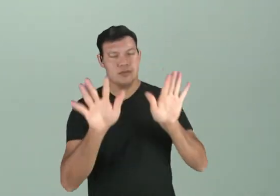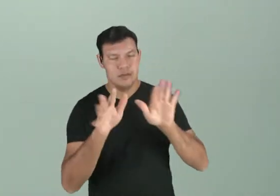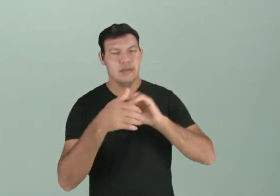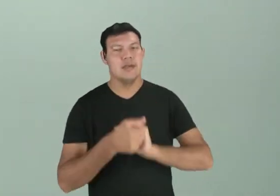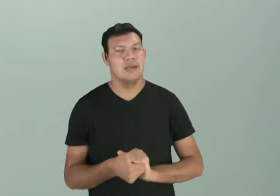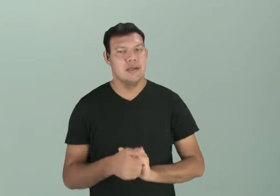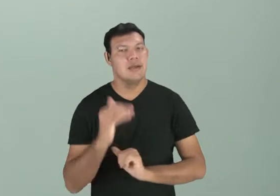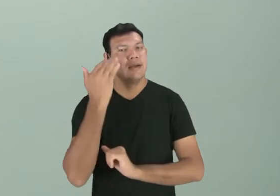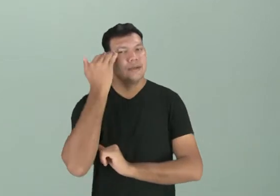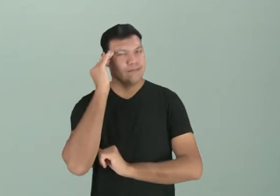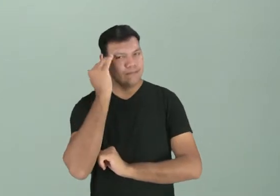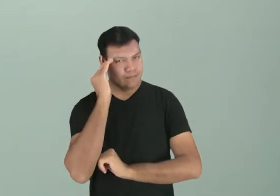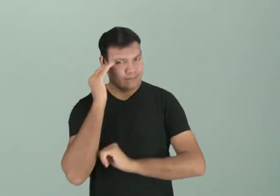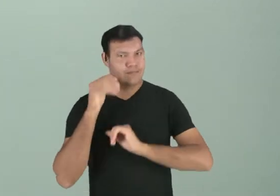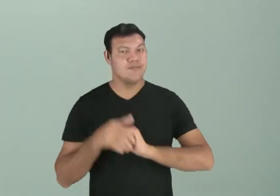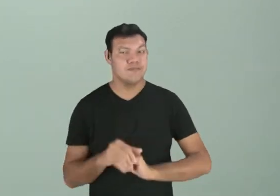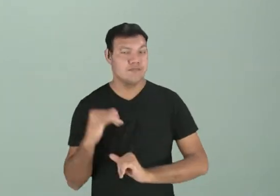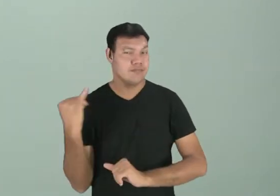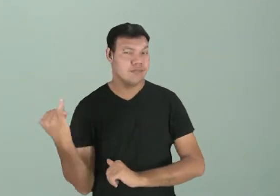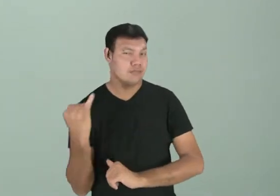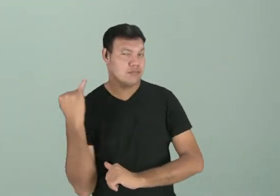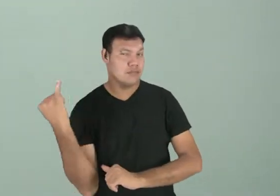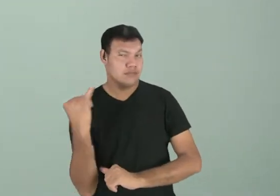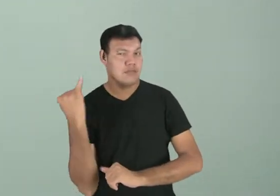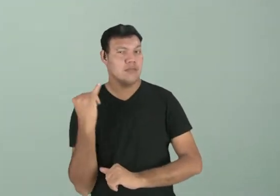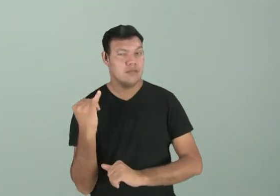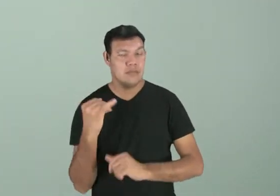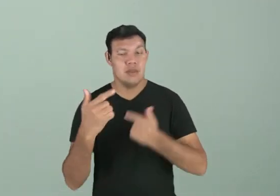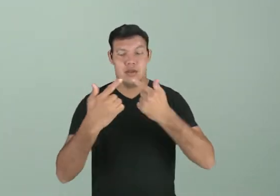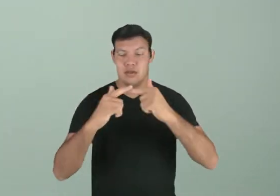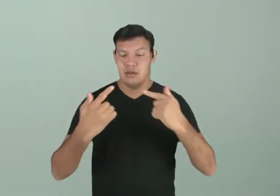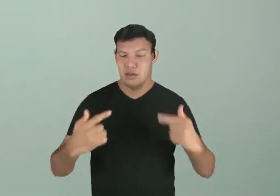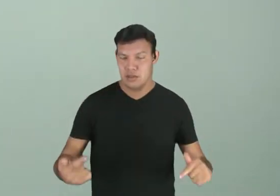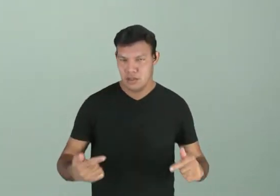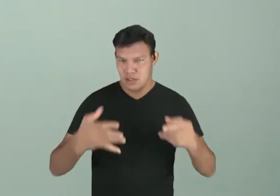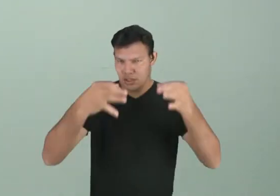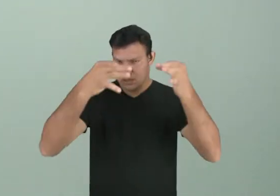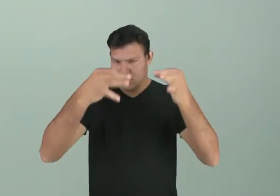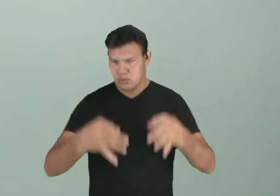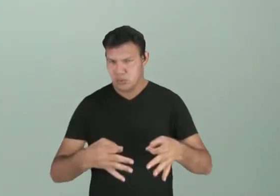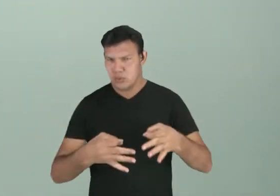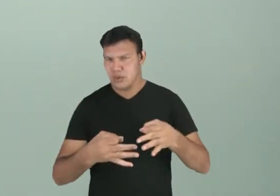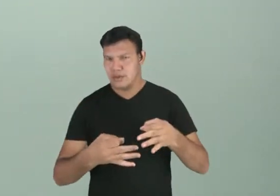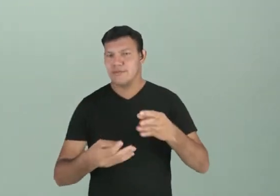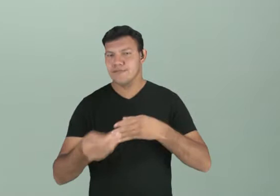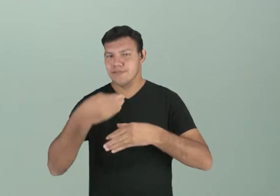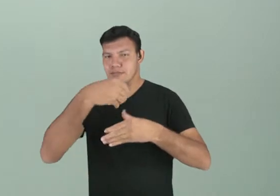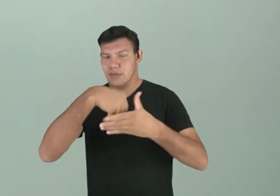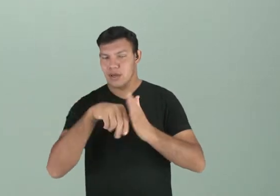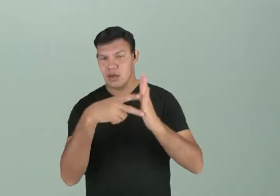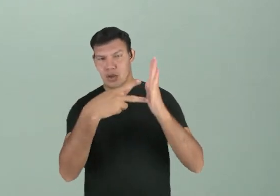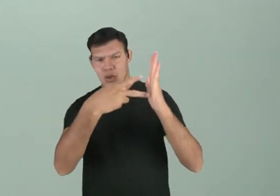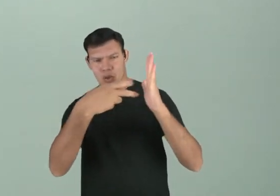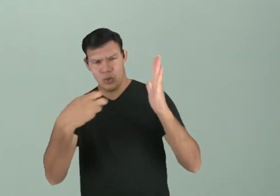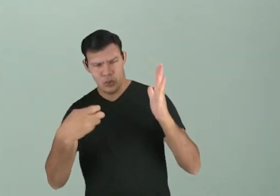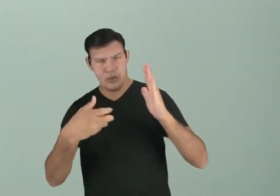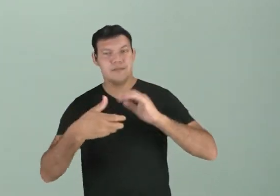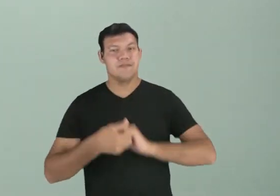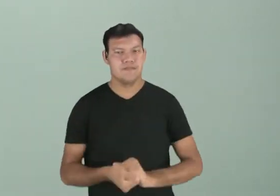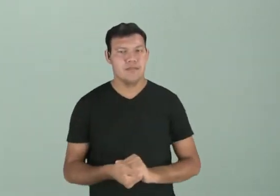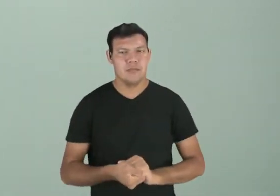vamos entender também a importância da gramática normativa dentro de uma interpretação de textos, como